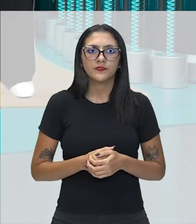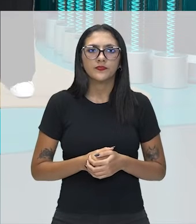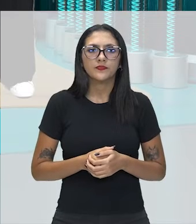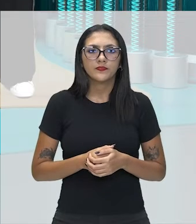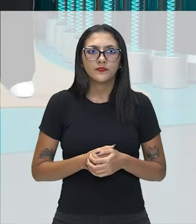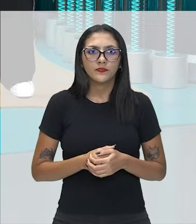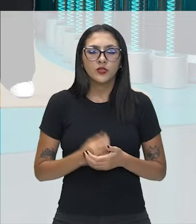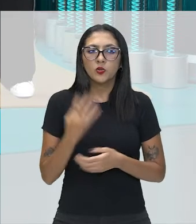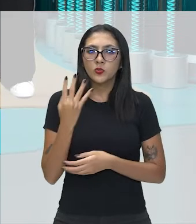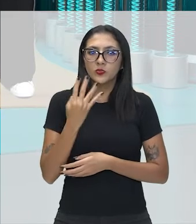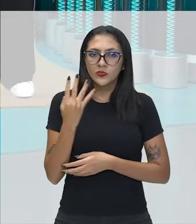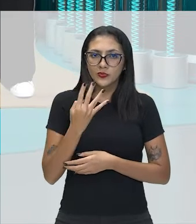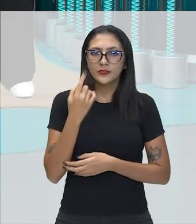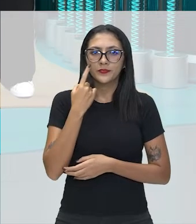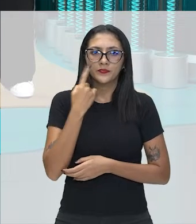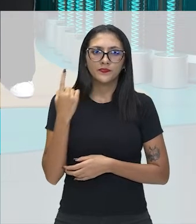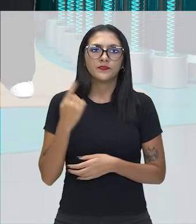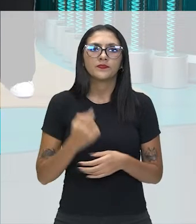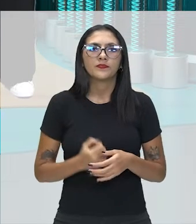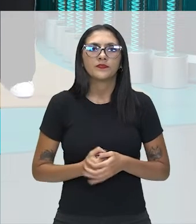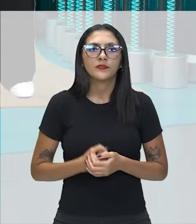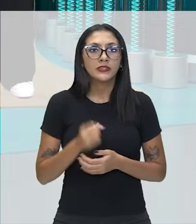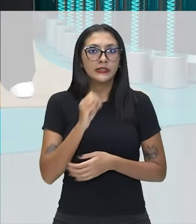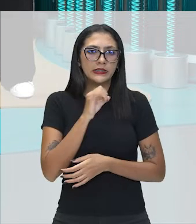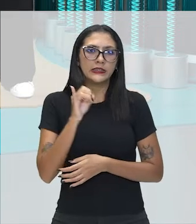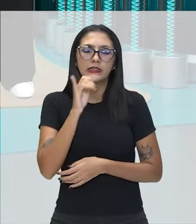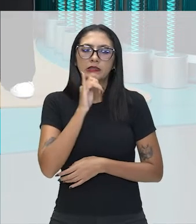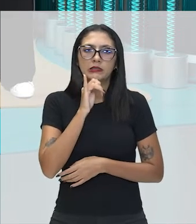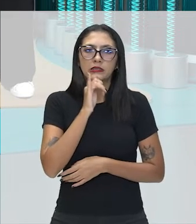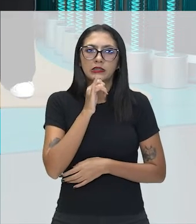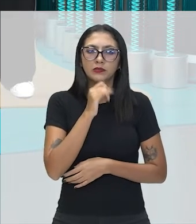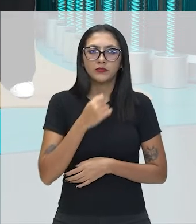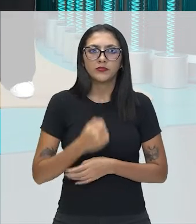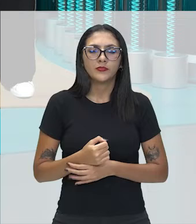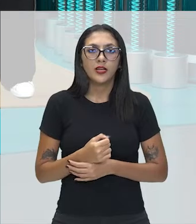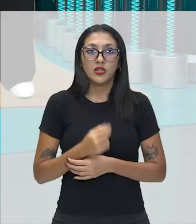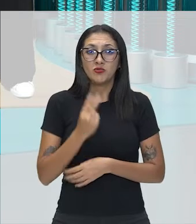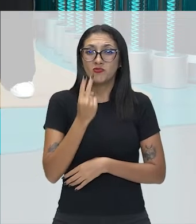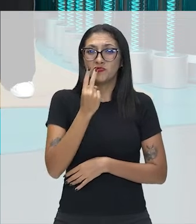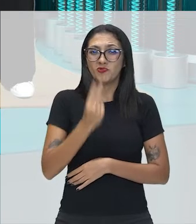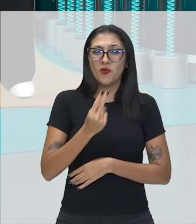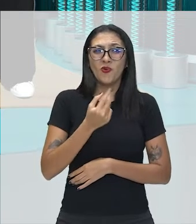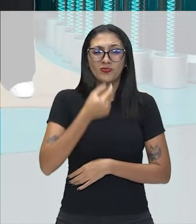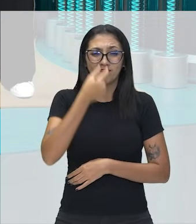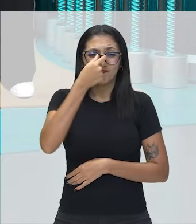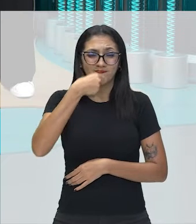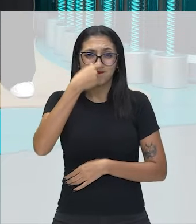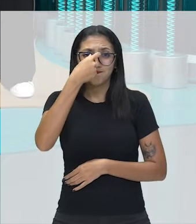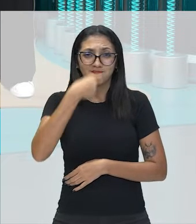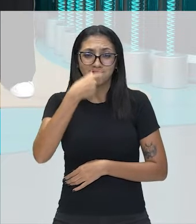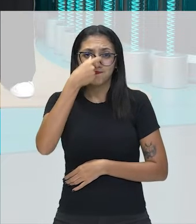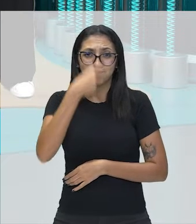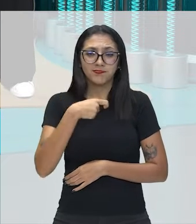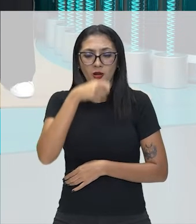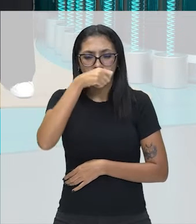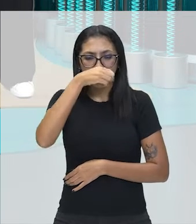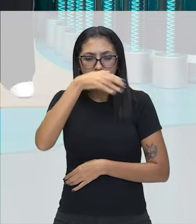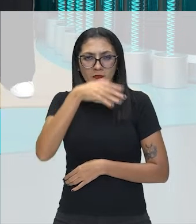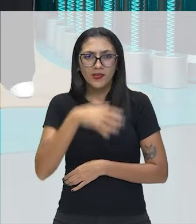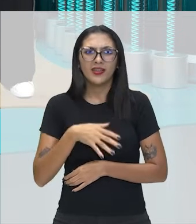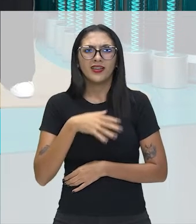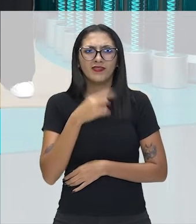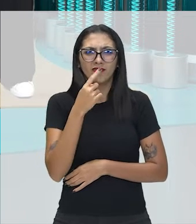vai ver, caso o sangramento esteja nas duas narinas, ou seja, o nariz todo está escorrendo